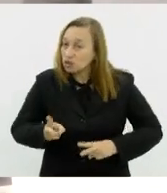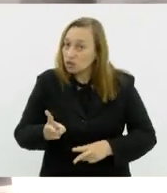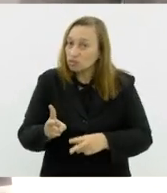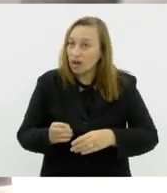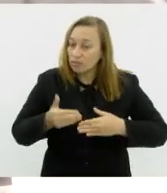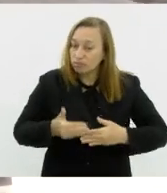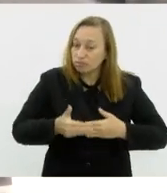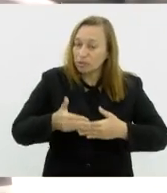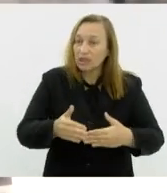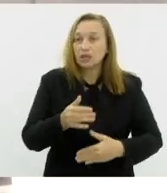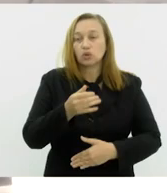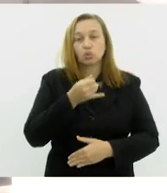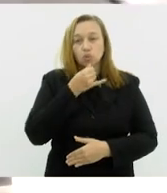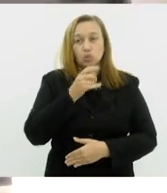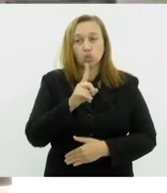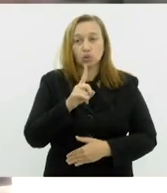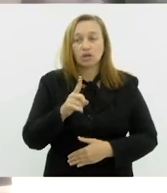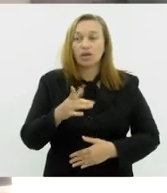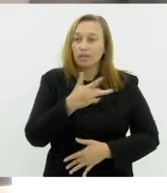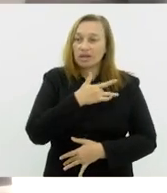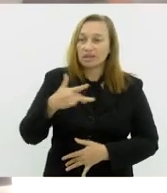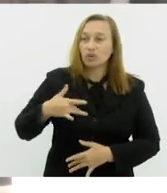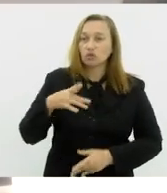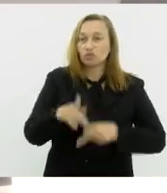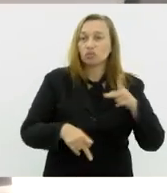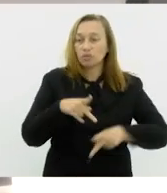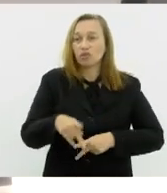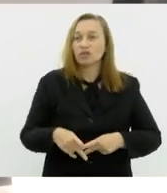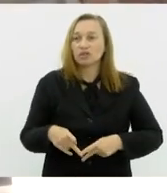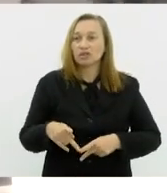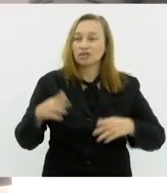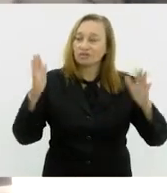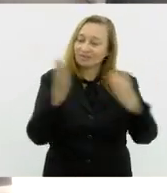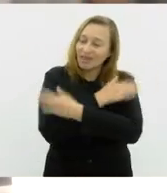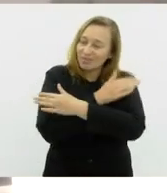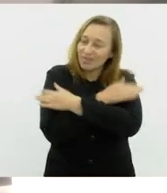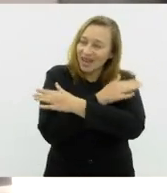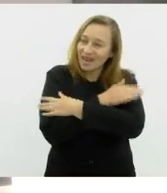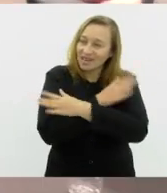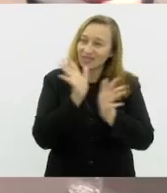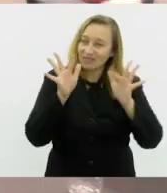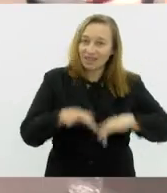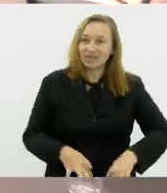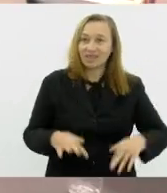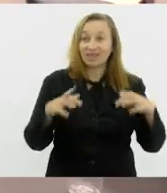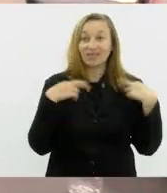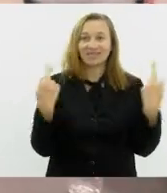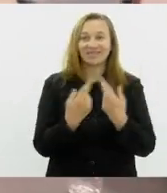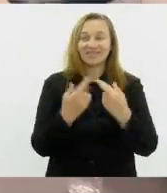passo, sem desanimar. Pela saúde da população. Forte abraço, está encerrada a sessão.